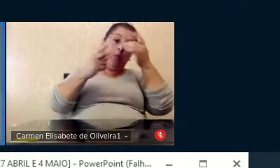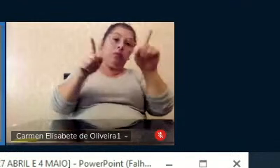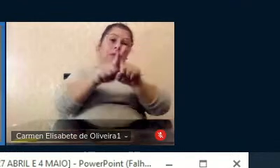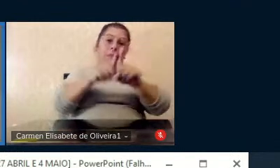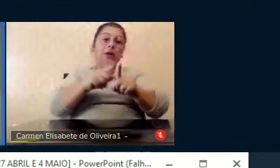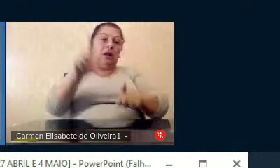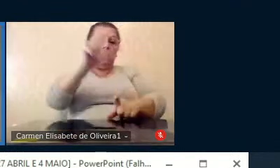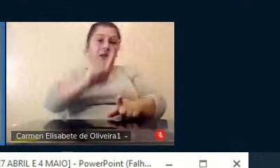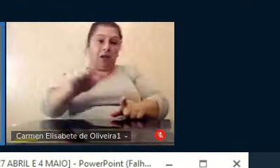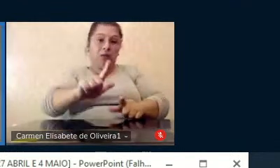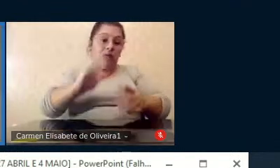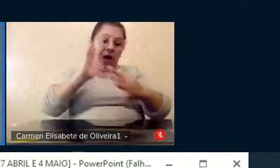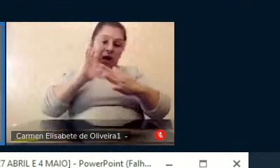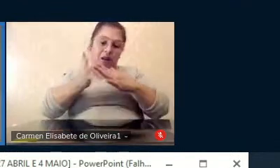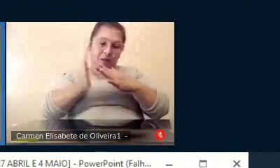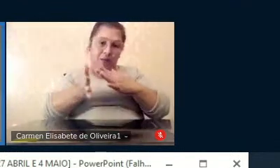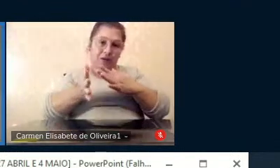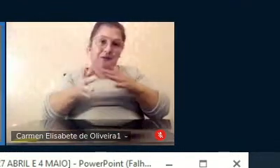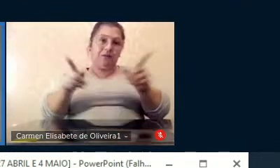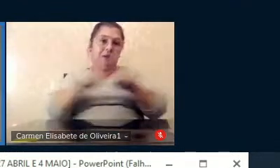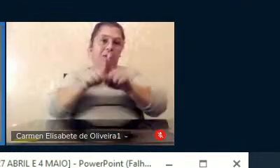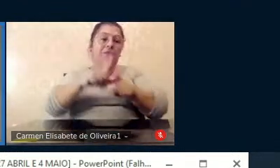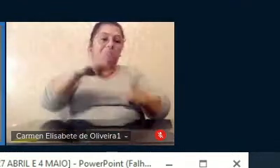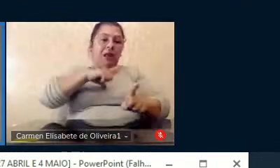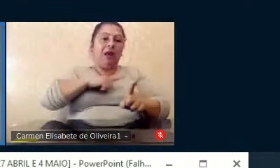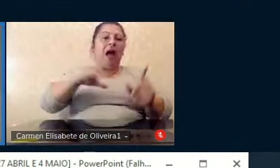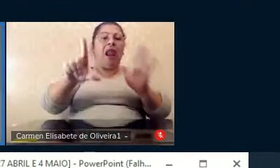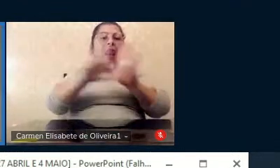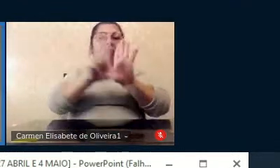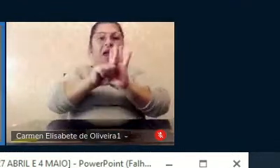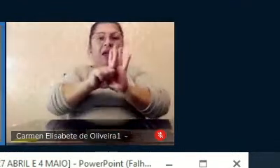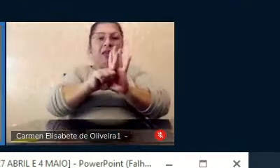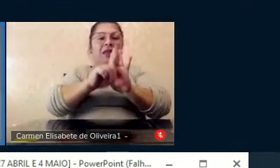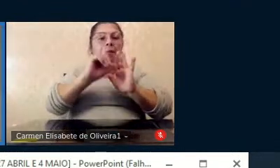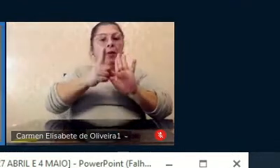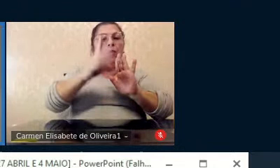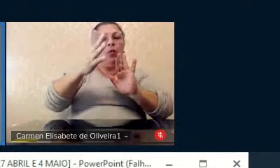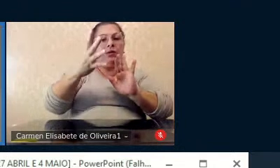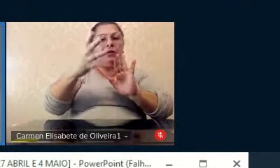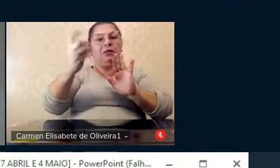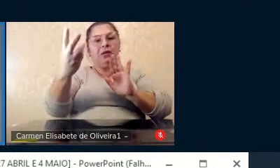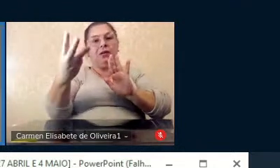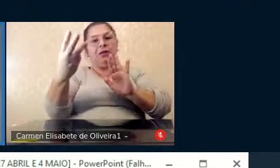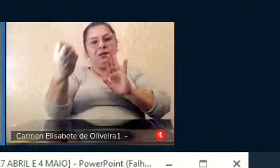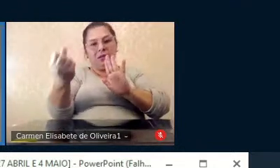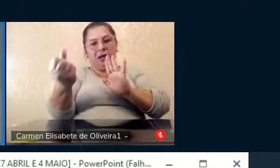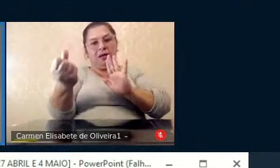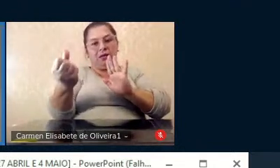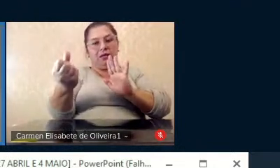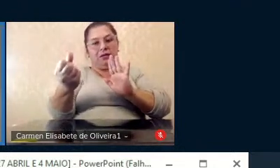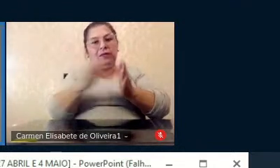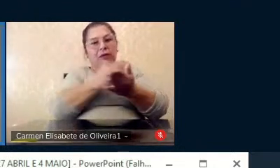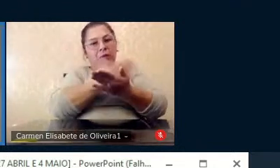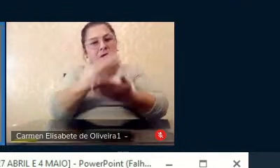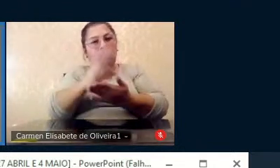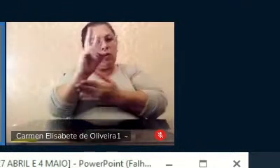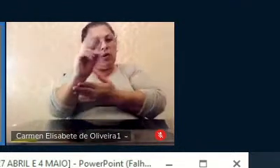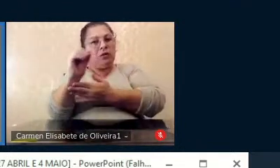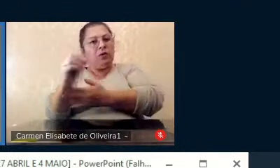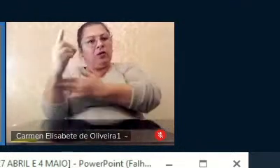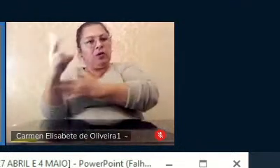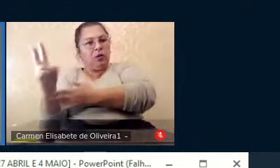no Brasil, foi a Lei 10.436, de 2002. Foi essa lei